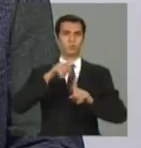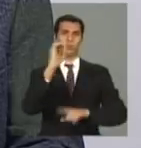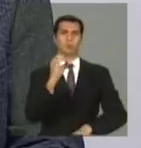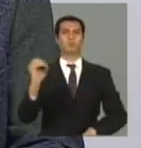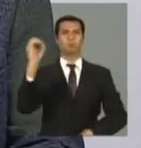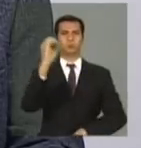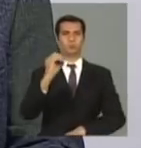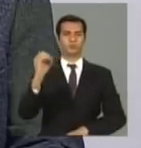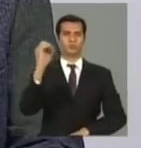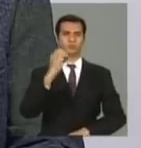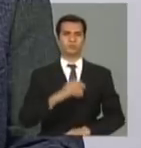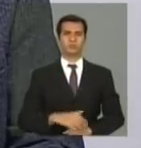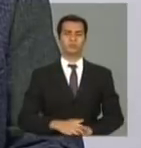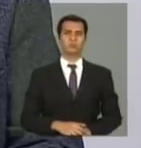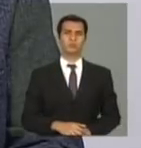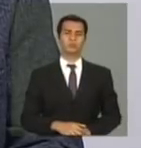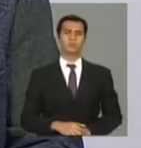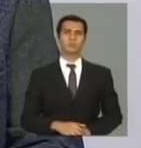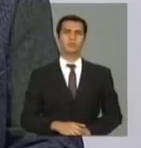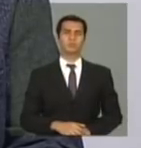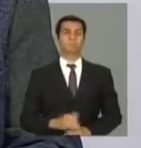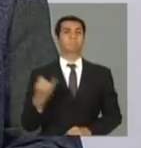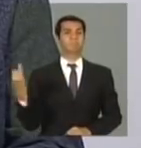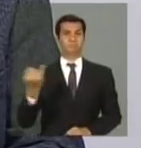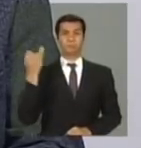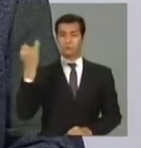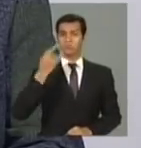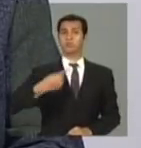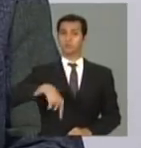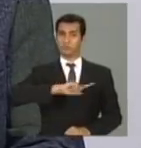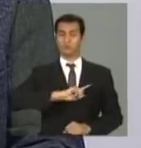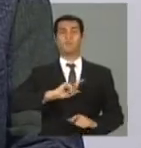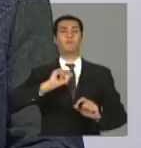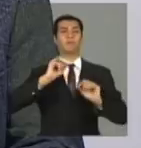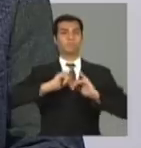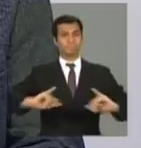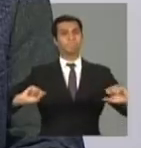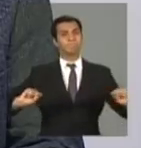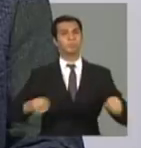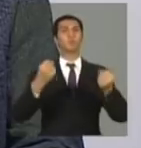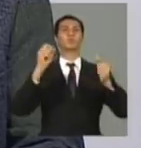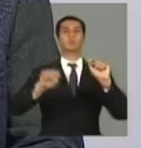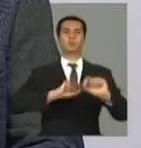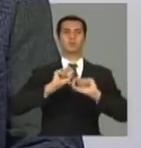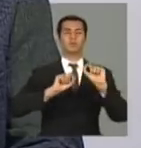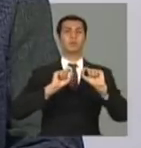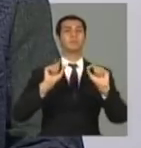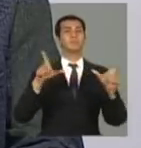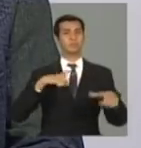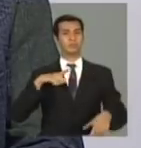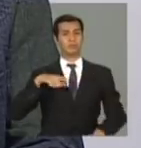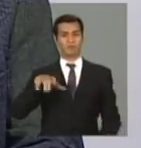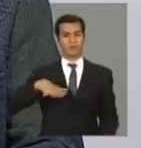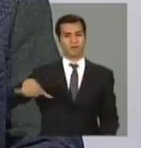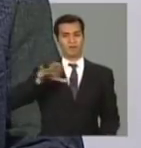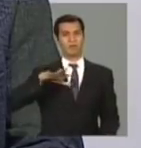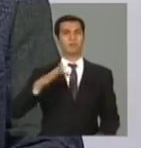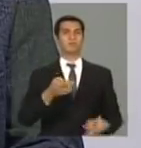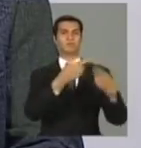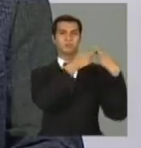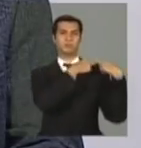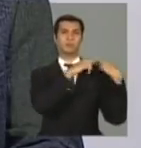outubro, é muito importante reforçar isso, né, que o setor responsável. Bom, o setor responsável, a gente, no